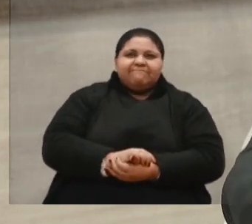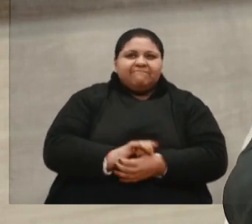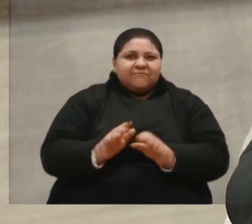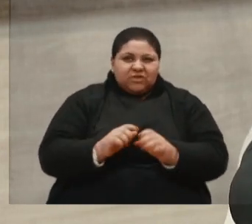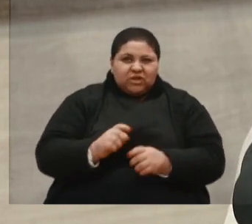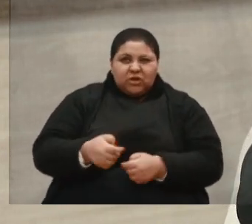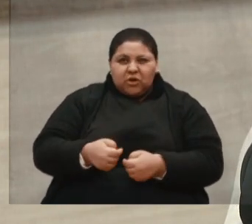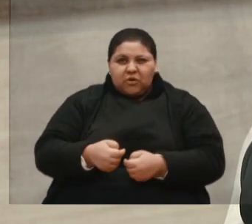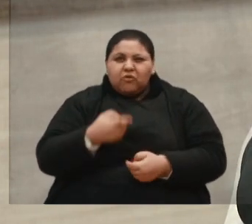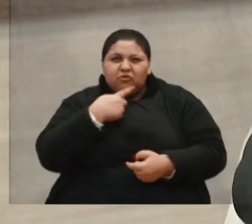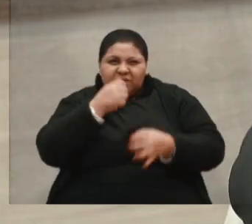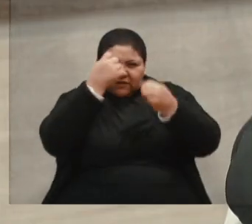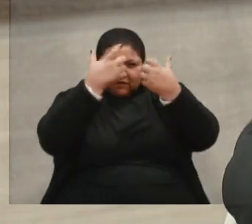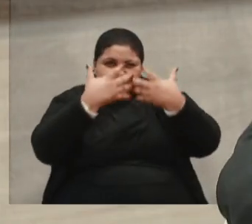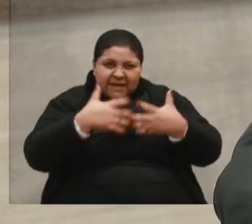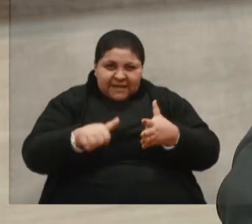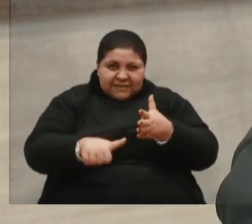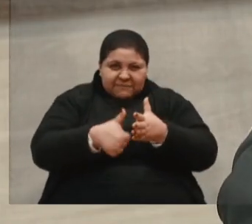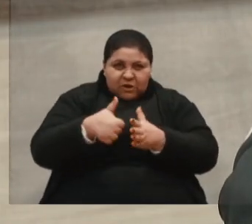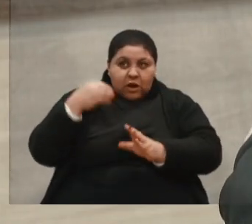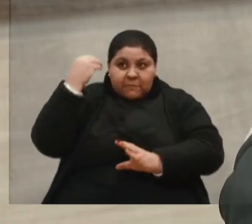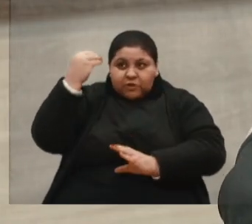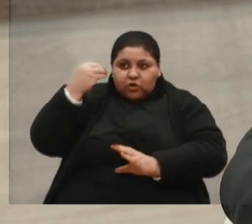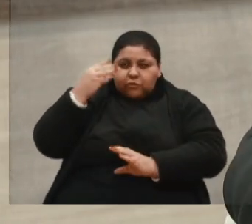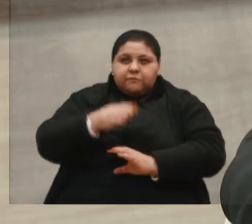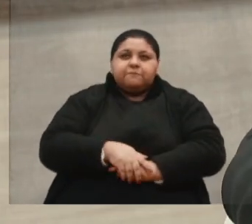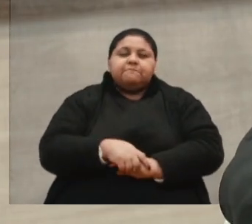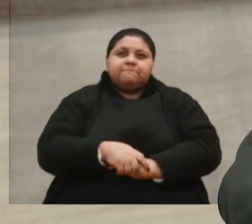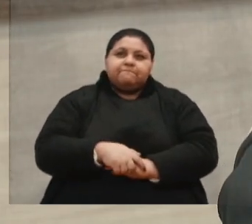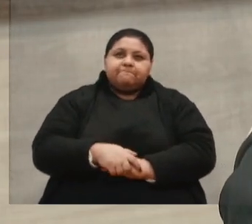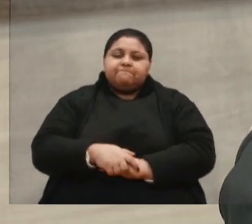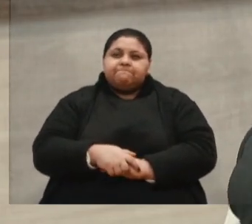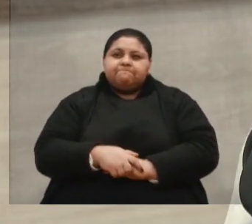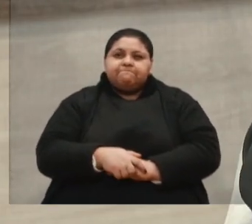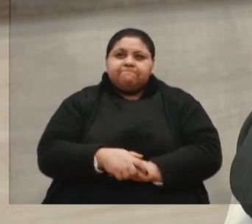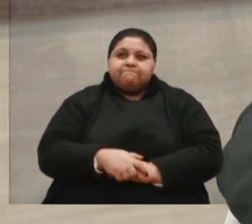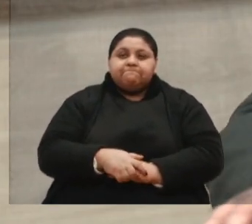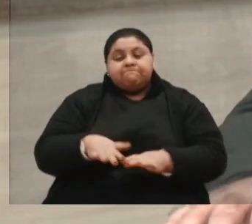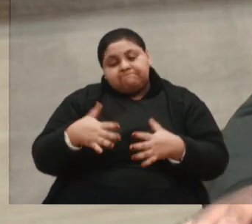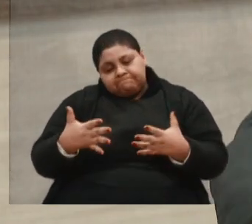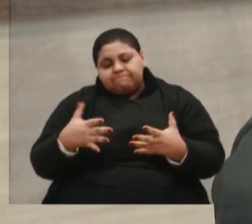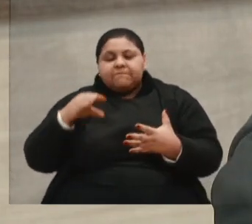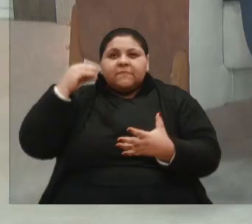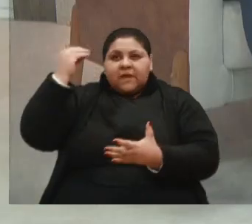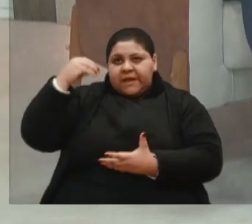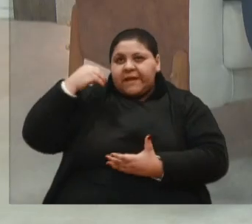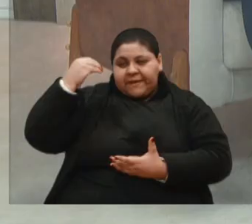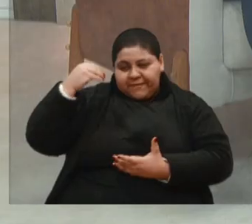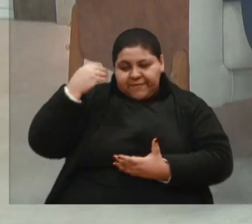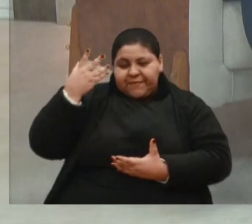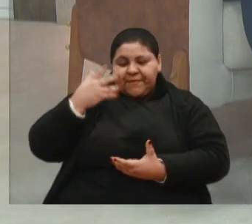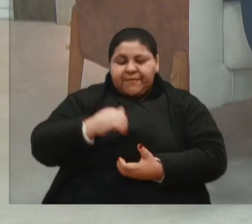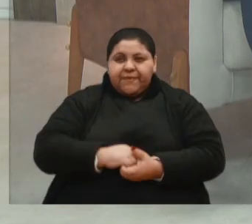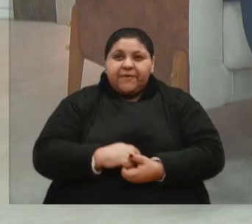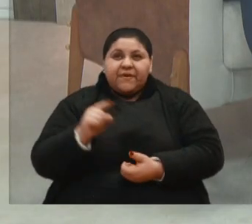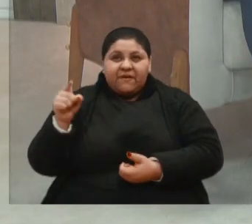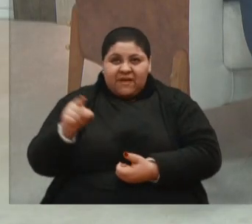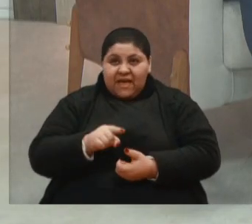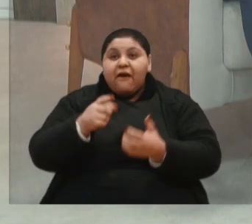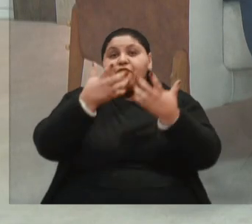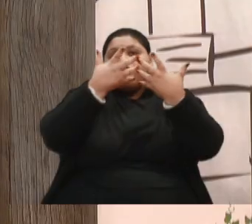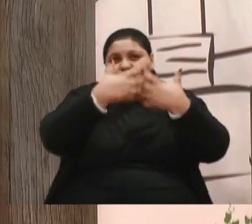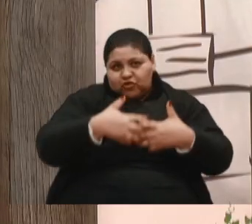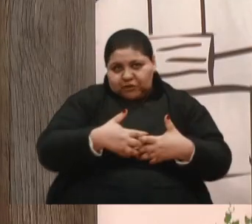exagerando. Então, eu gostaria que tu comentasses esse aspecto da psicologia mesmo, no sentido mais amplo para ti. Então, a